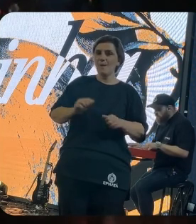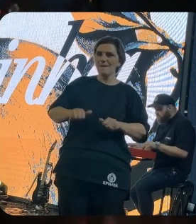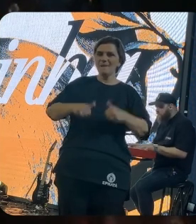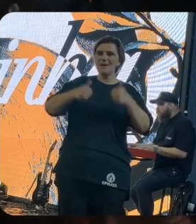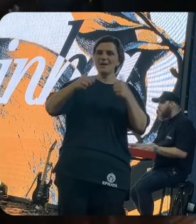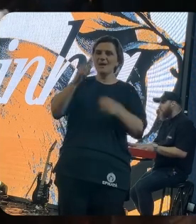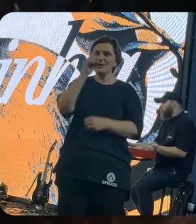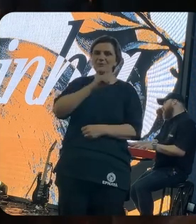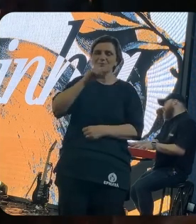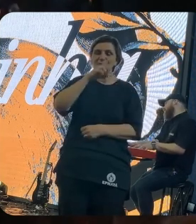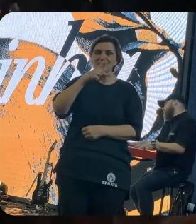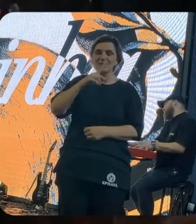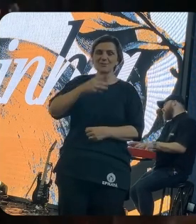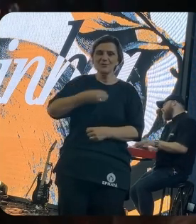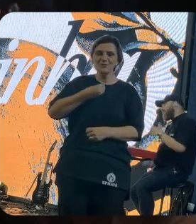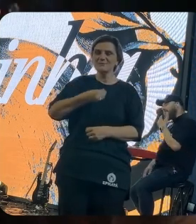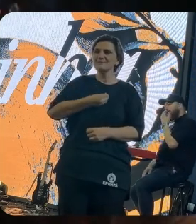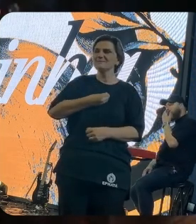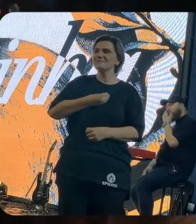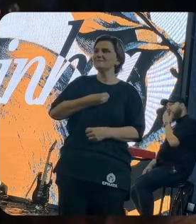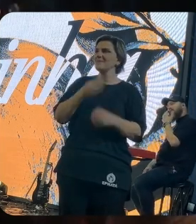vida.